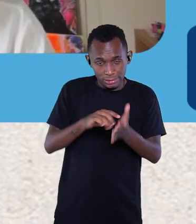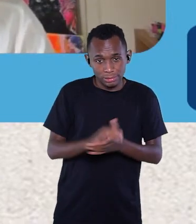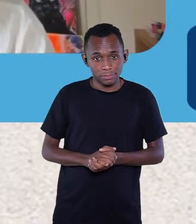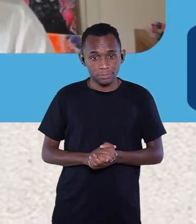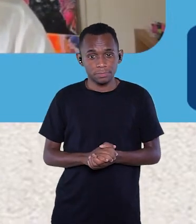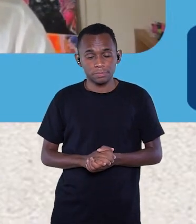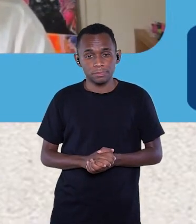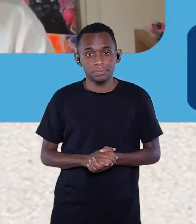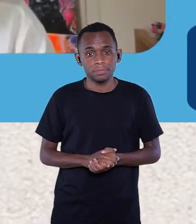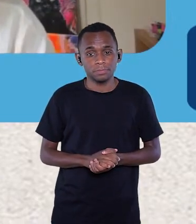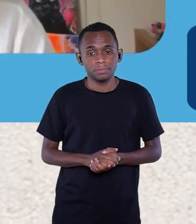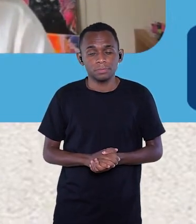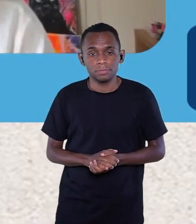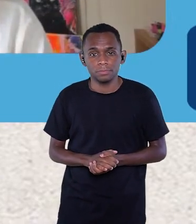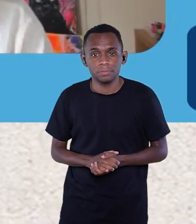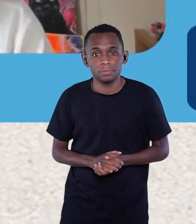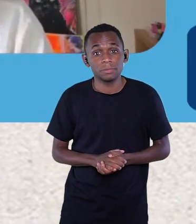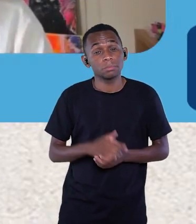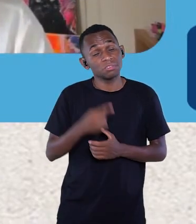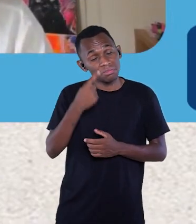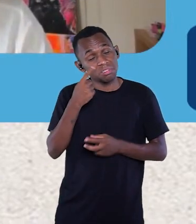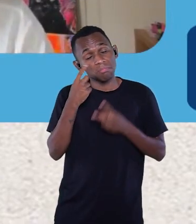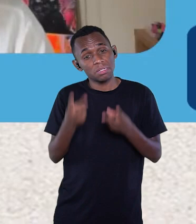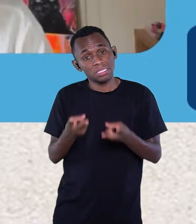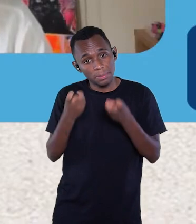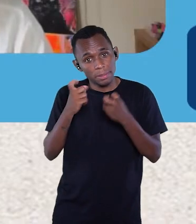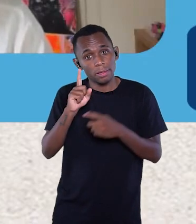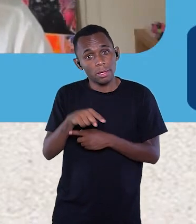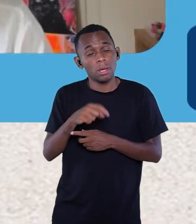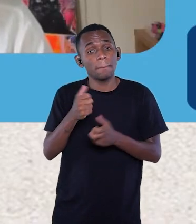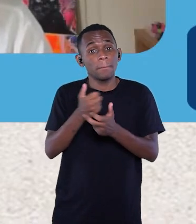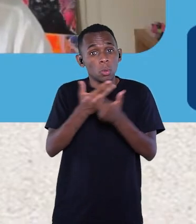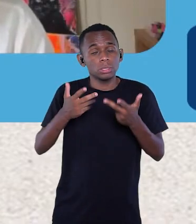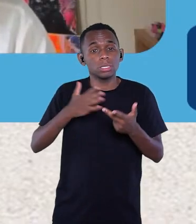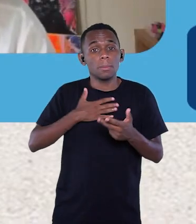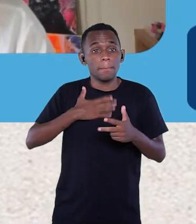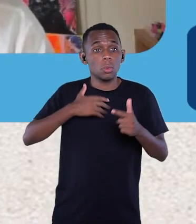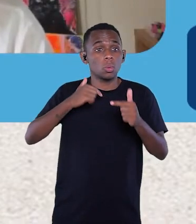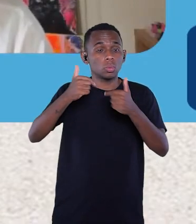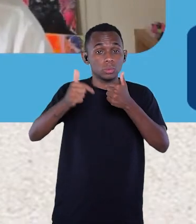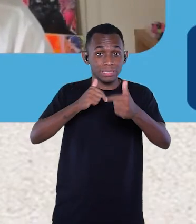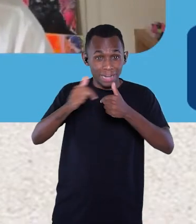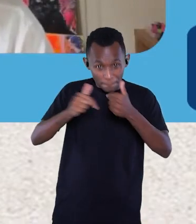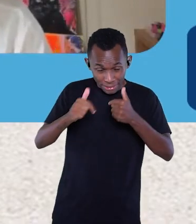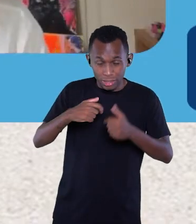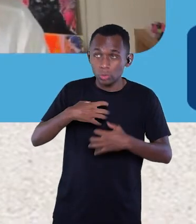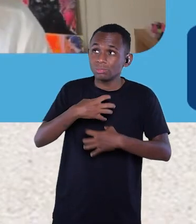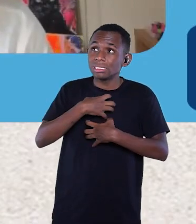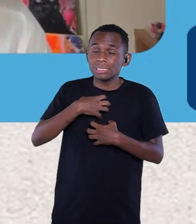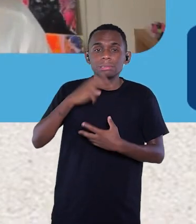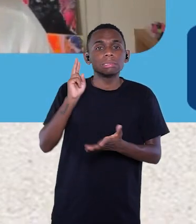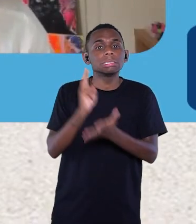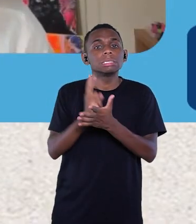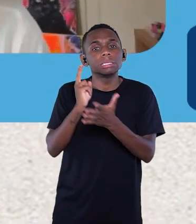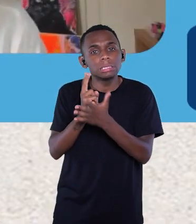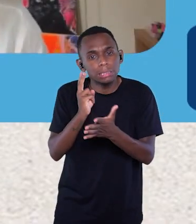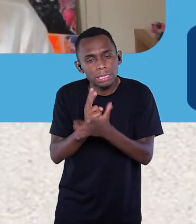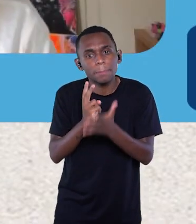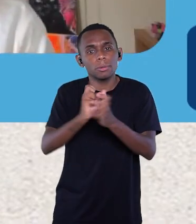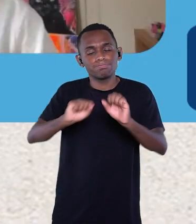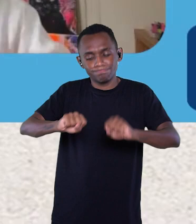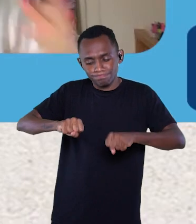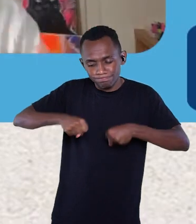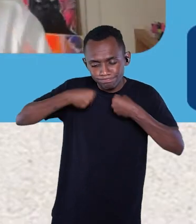mestrado. Sim, para você ver que era uma coisa assim, o meu trabalho, o que eu fico sentindo é que eu estou sempre defendendo